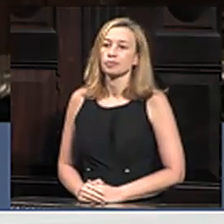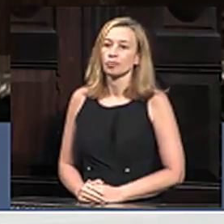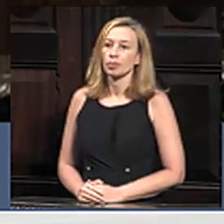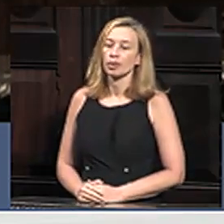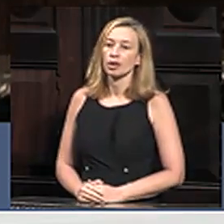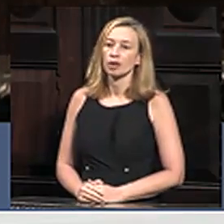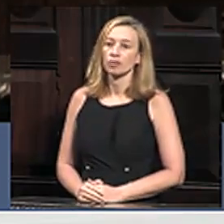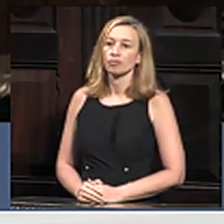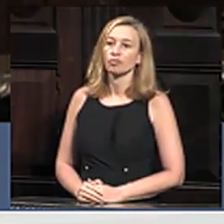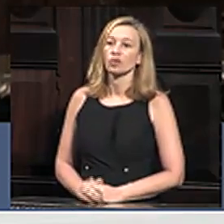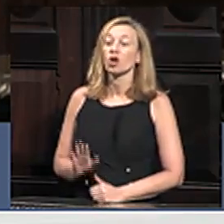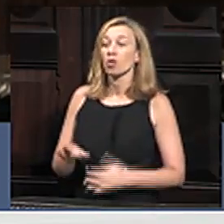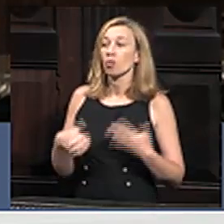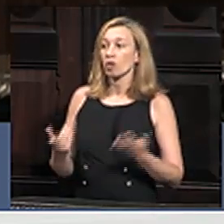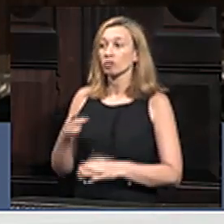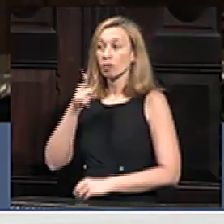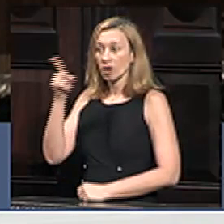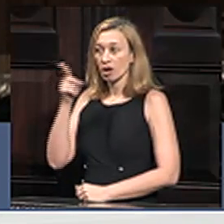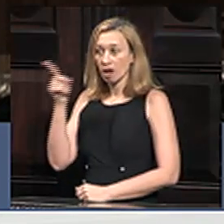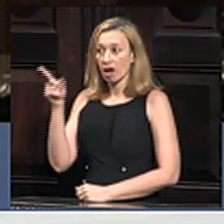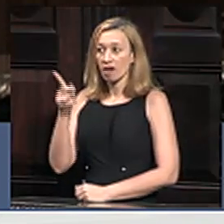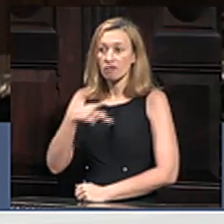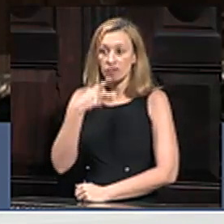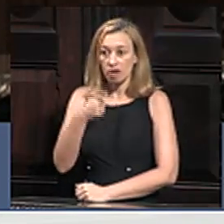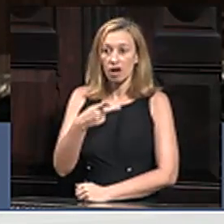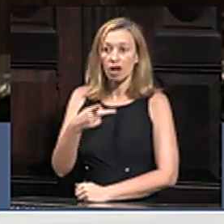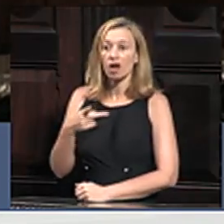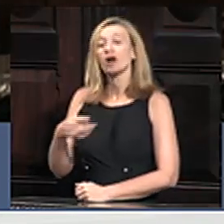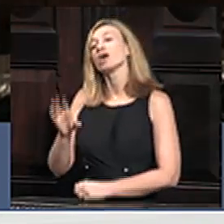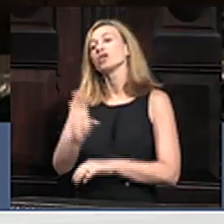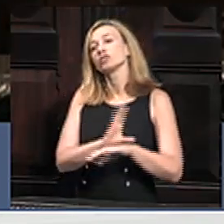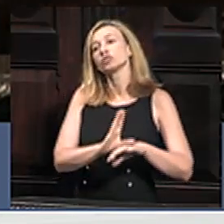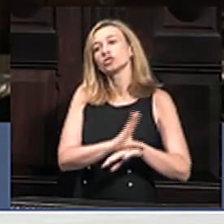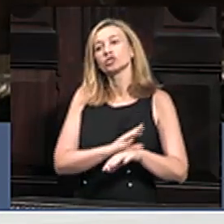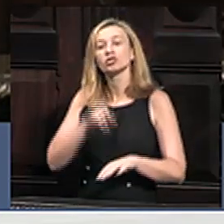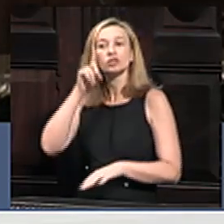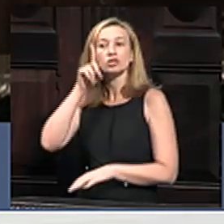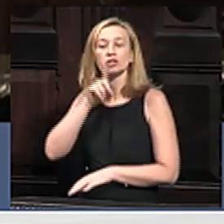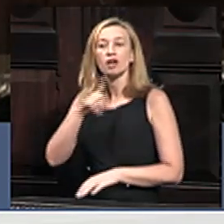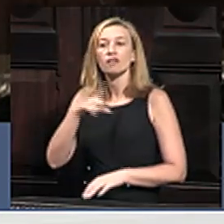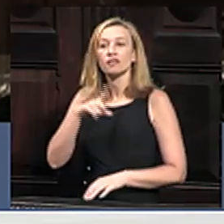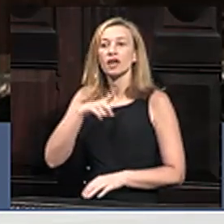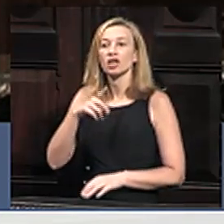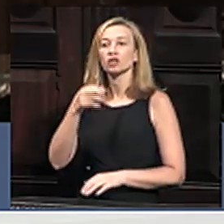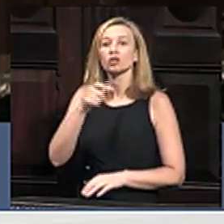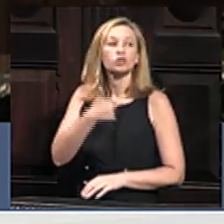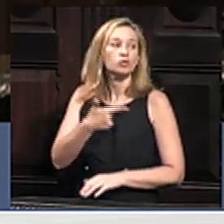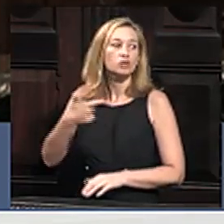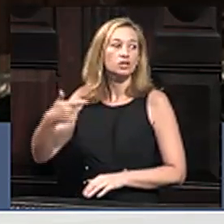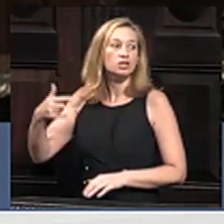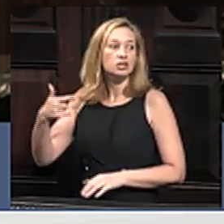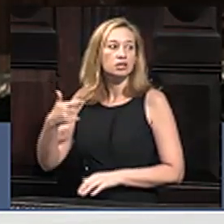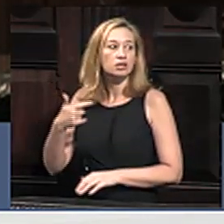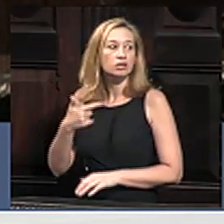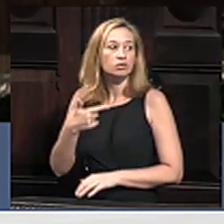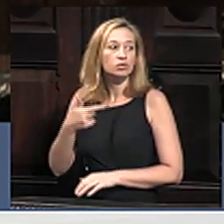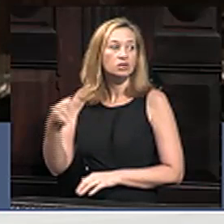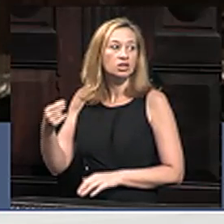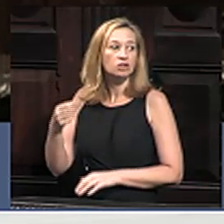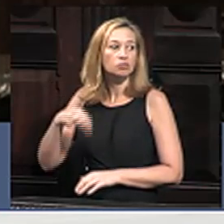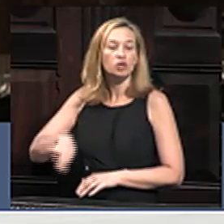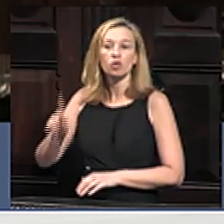eles dizem a Constituição dos Estados Unidos tem 200 milhões de anos. Claro.